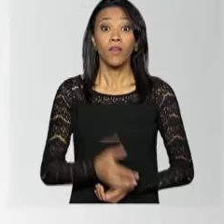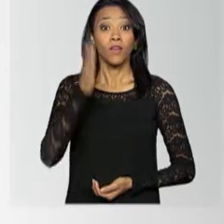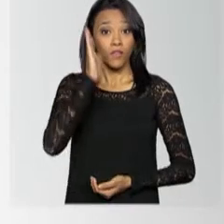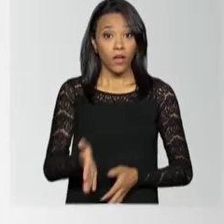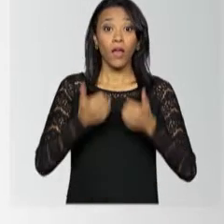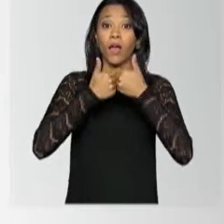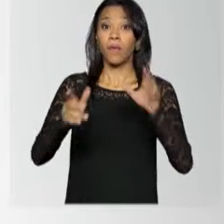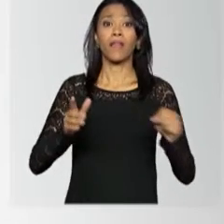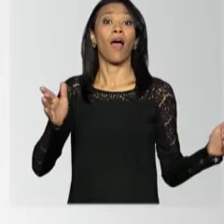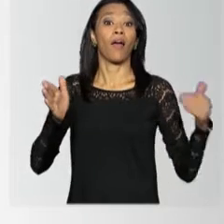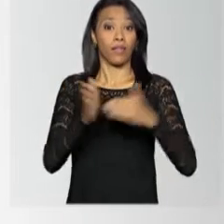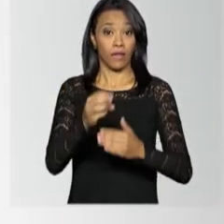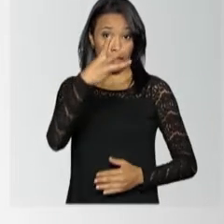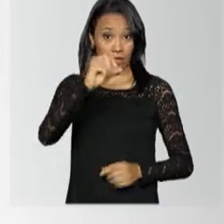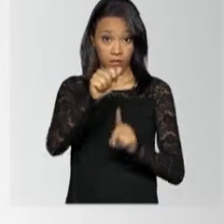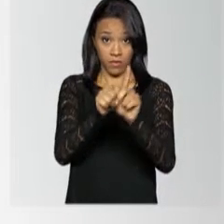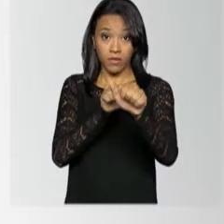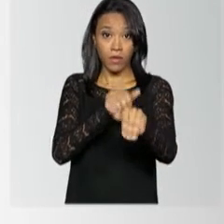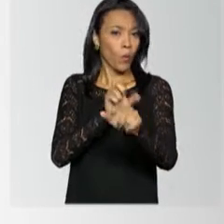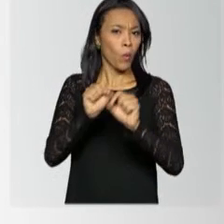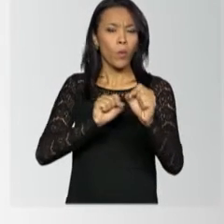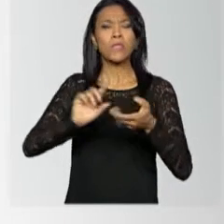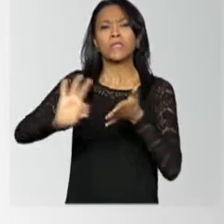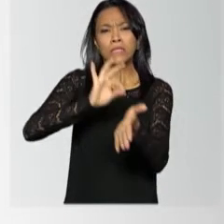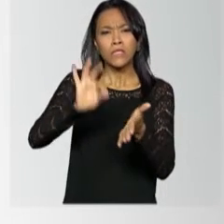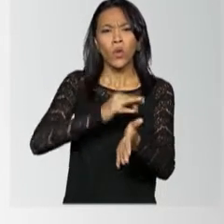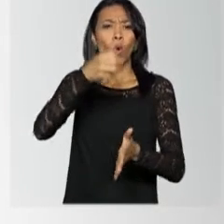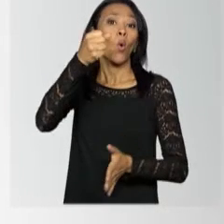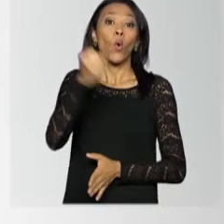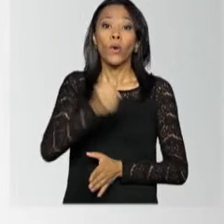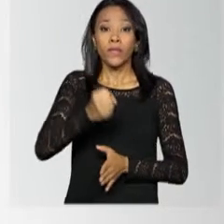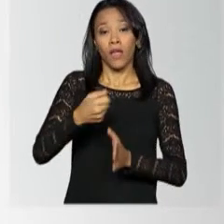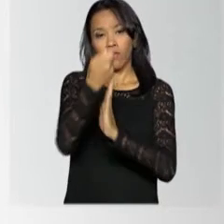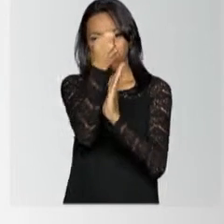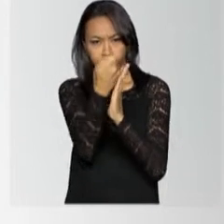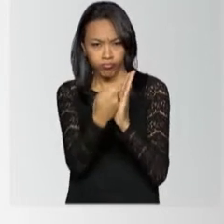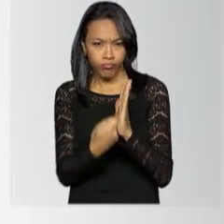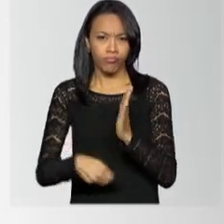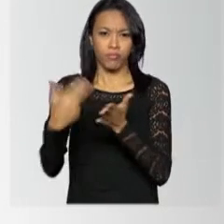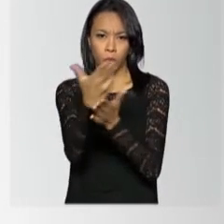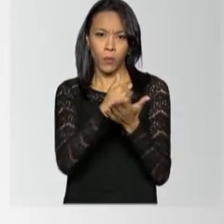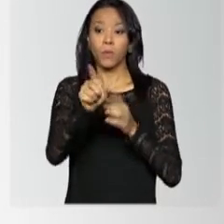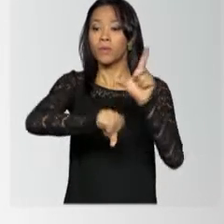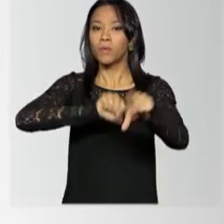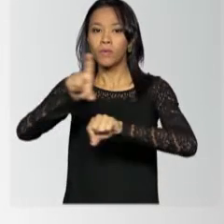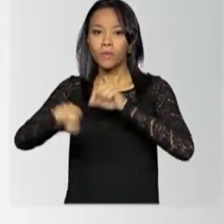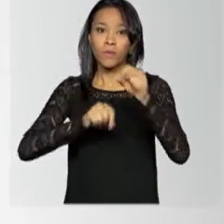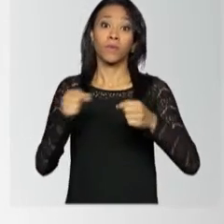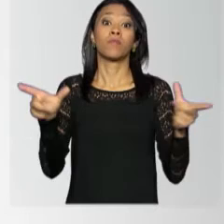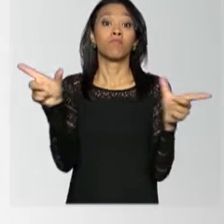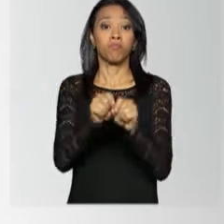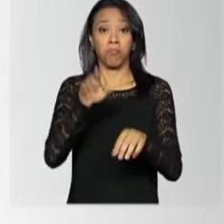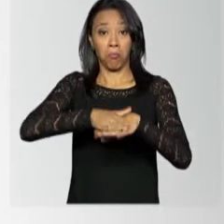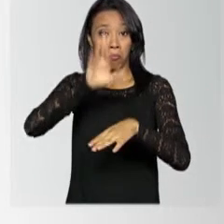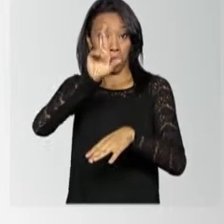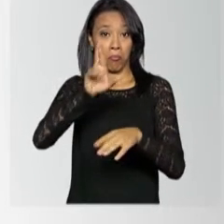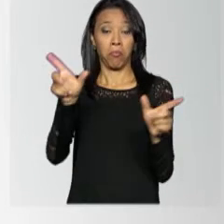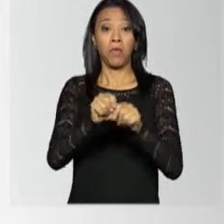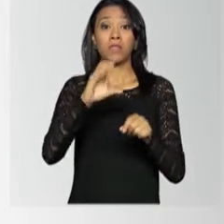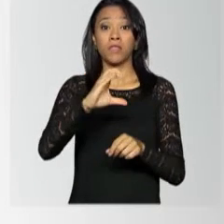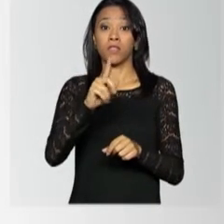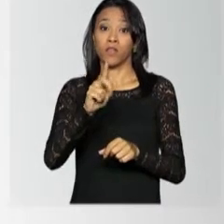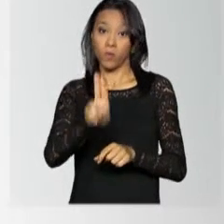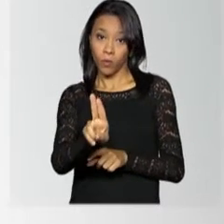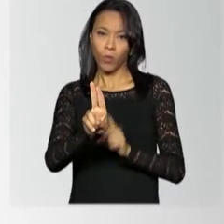Estão abertas até 30 de setembro as inscrições para a 8ª edição do concurso de desenho e redação da Controladoria Geral da